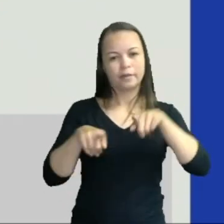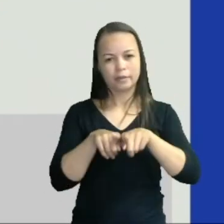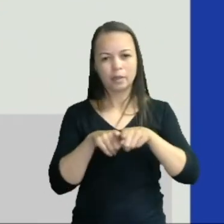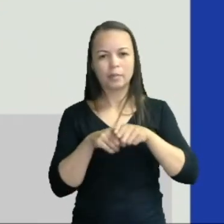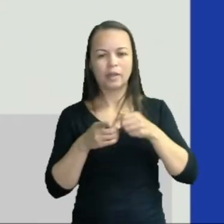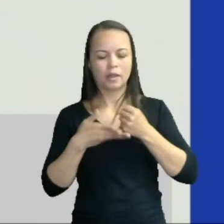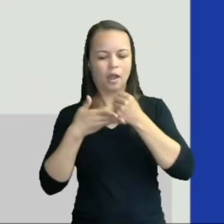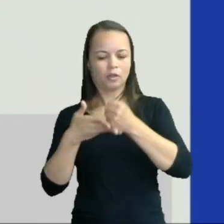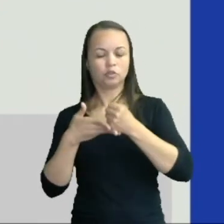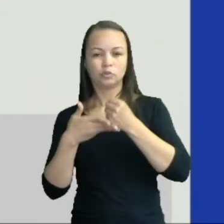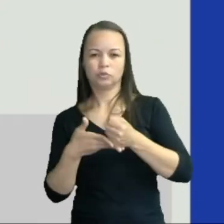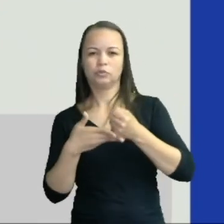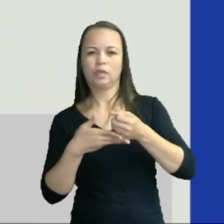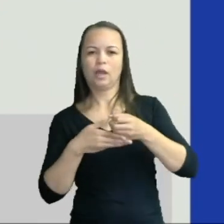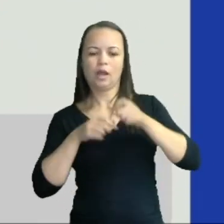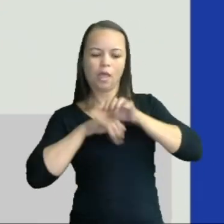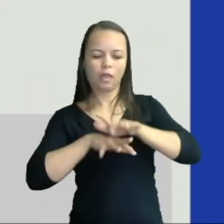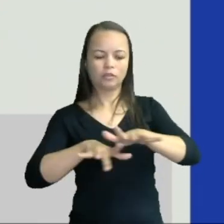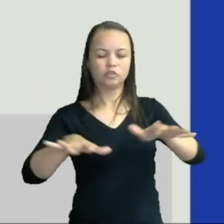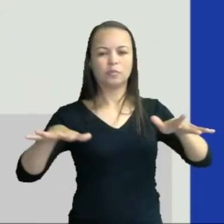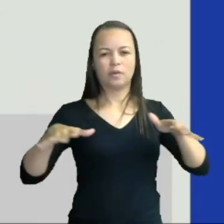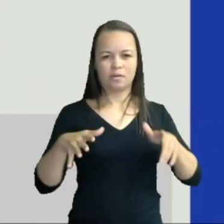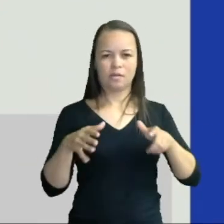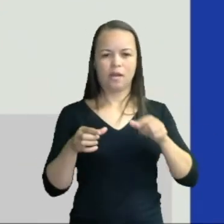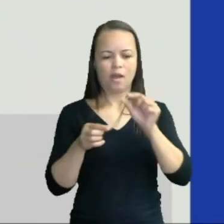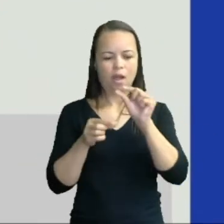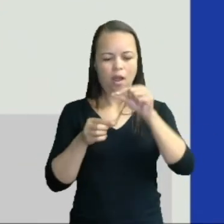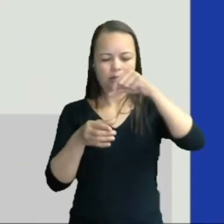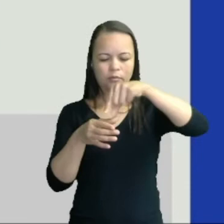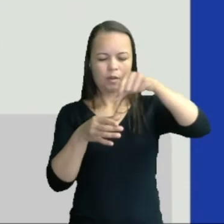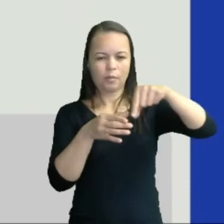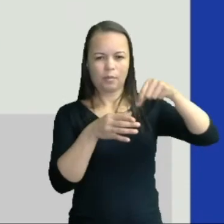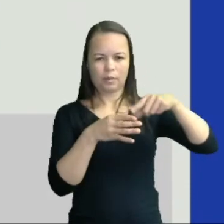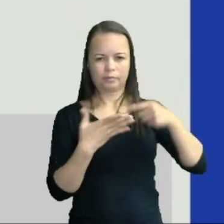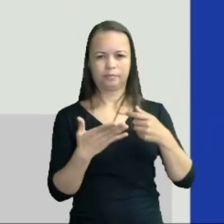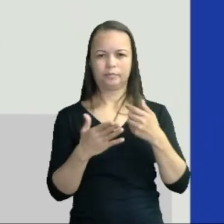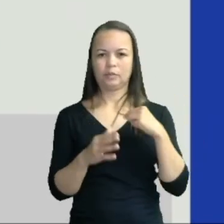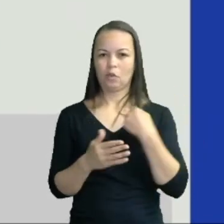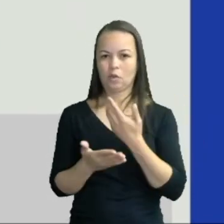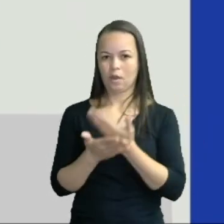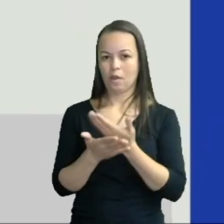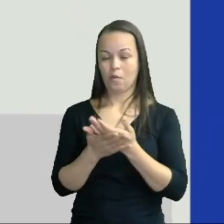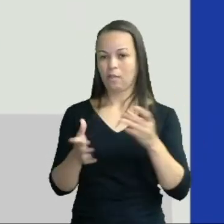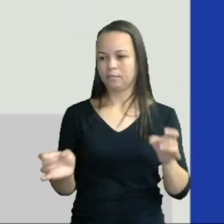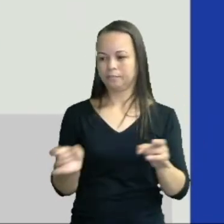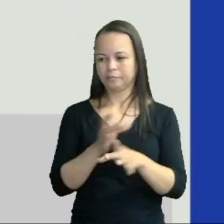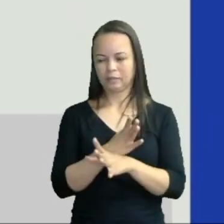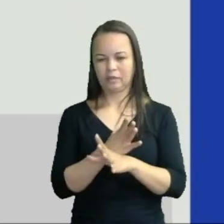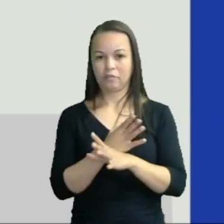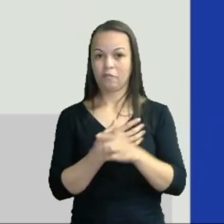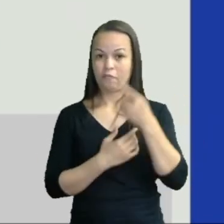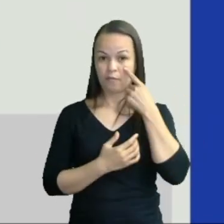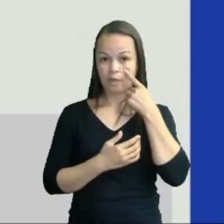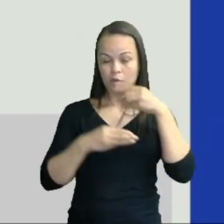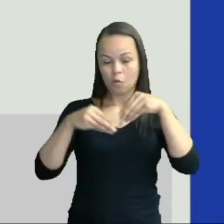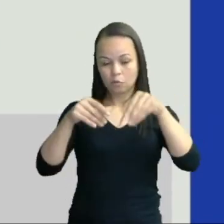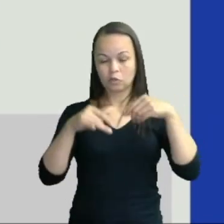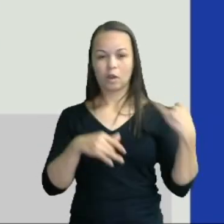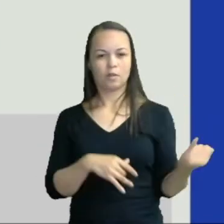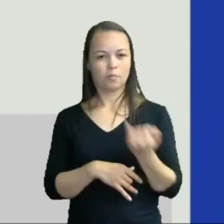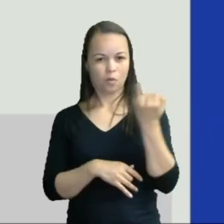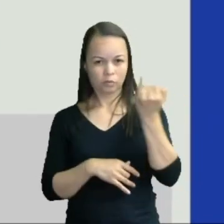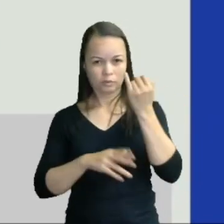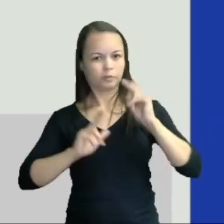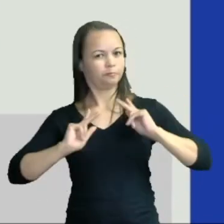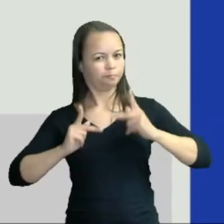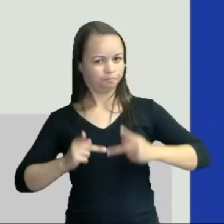homem. E a nossa aula termina por aqui. Viu só como o solo é importante para todos